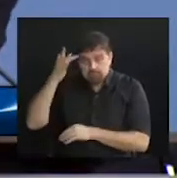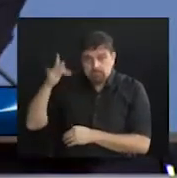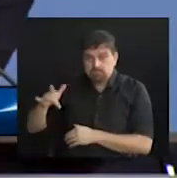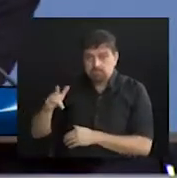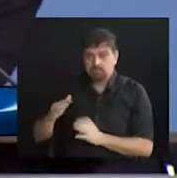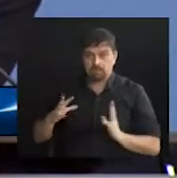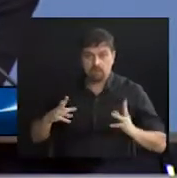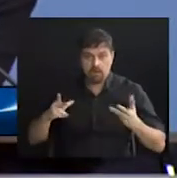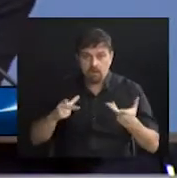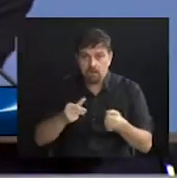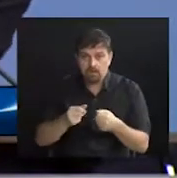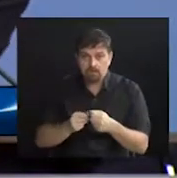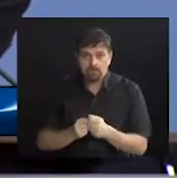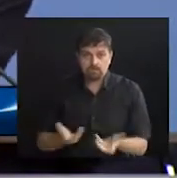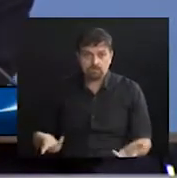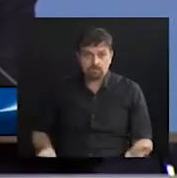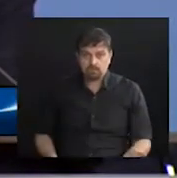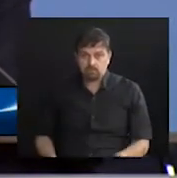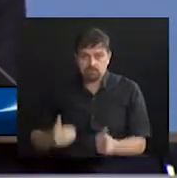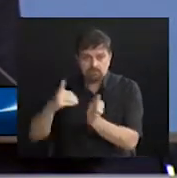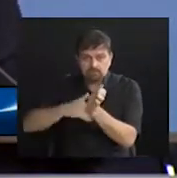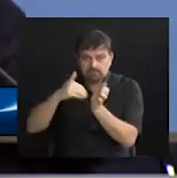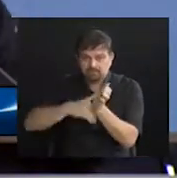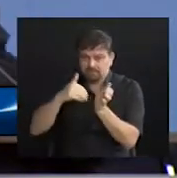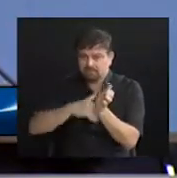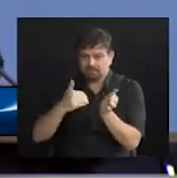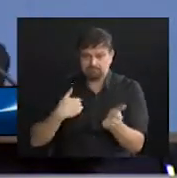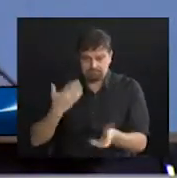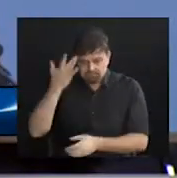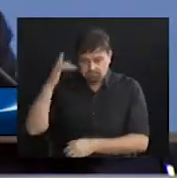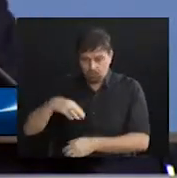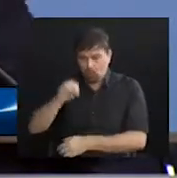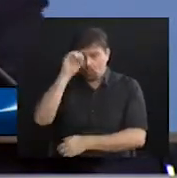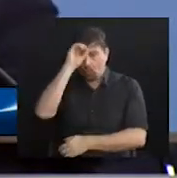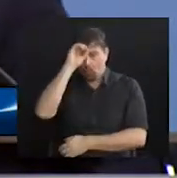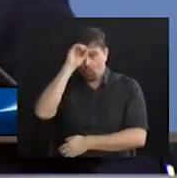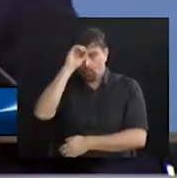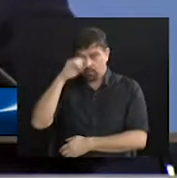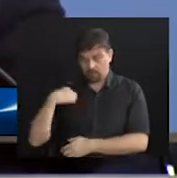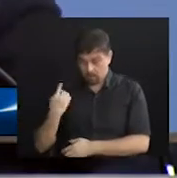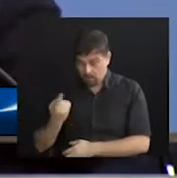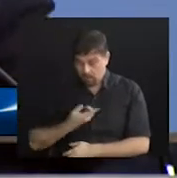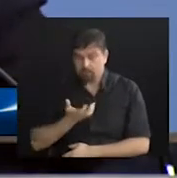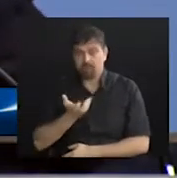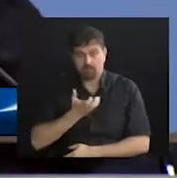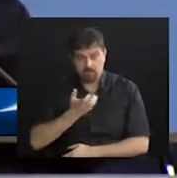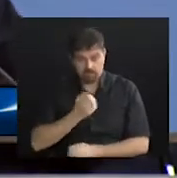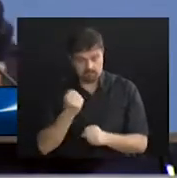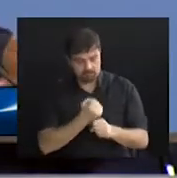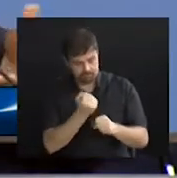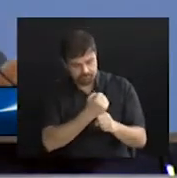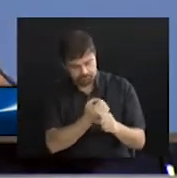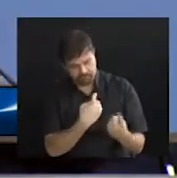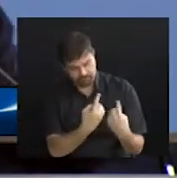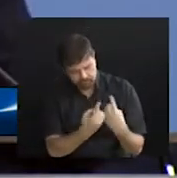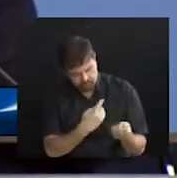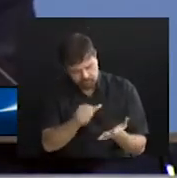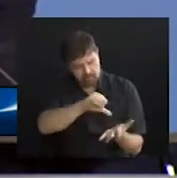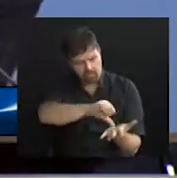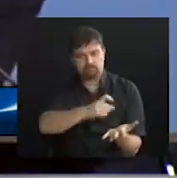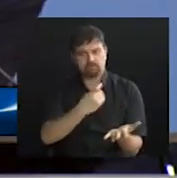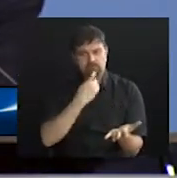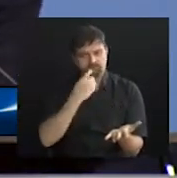é tudo obscuro é tudo muito nebuloso nós ansiamos para que a obra tenha